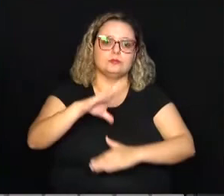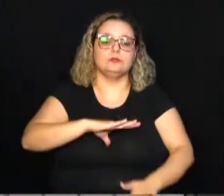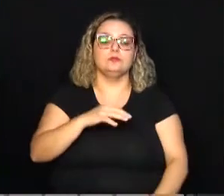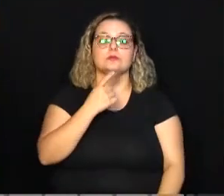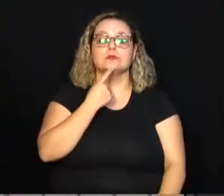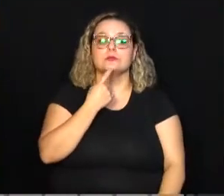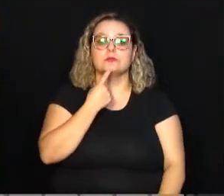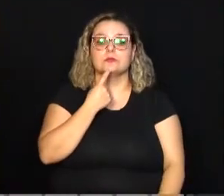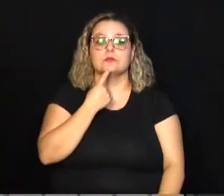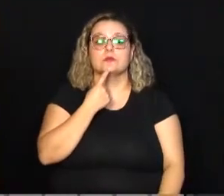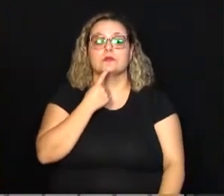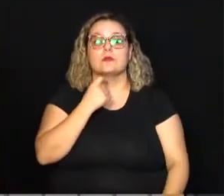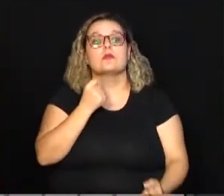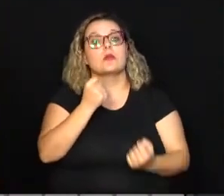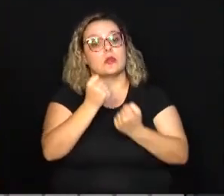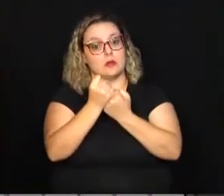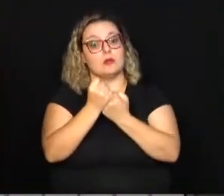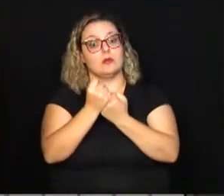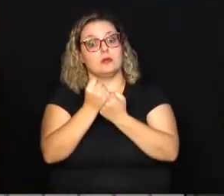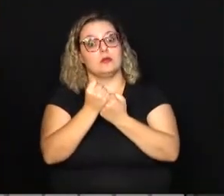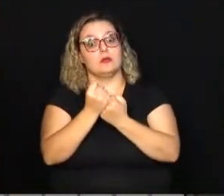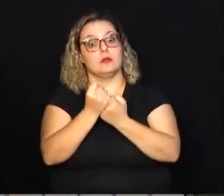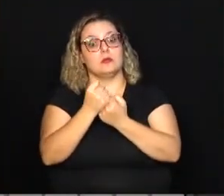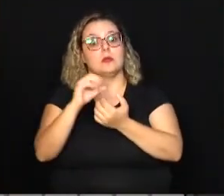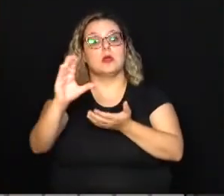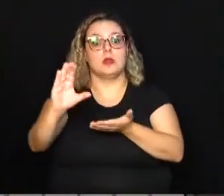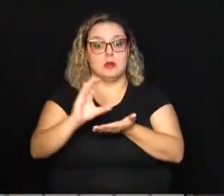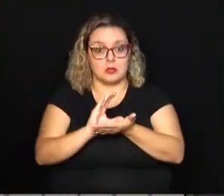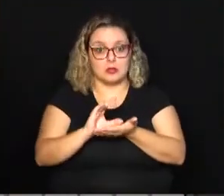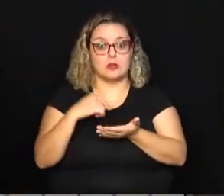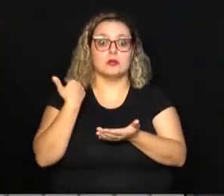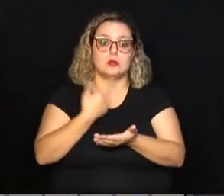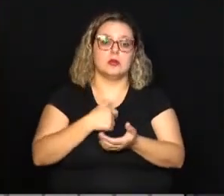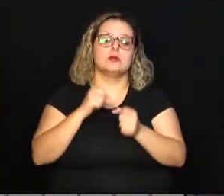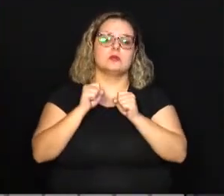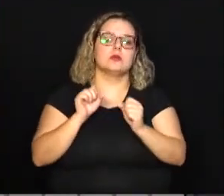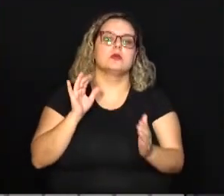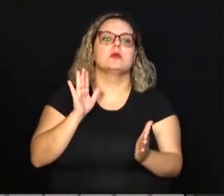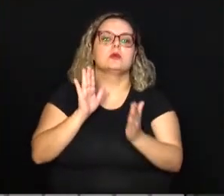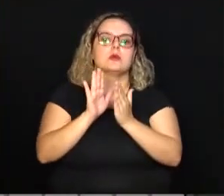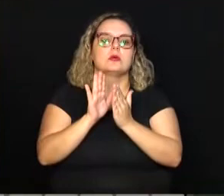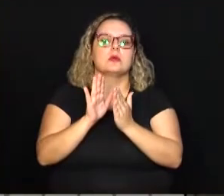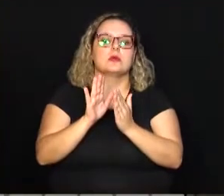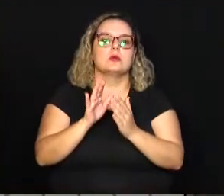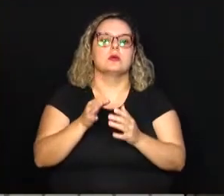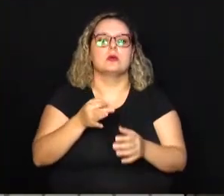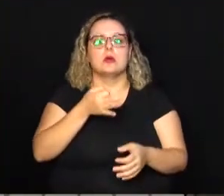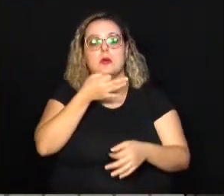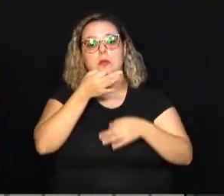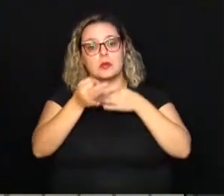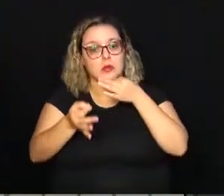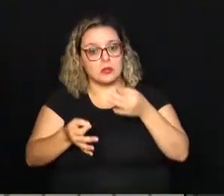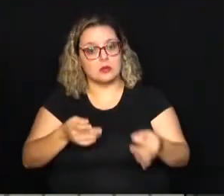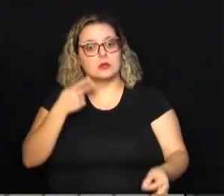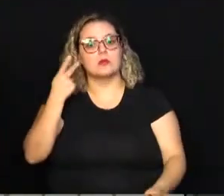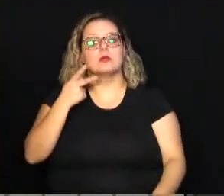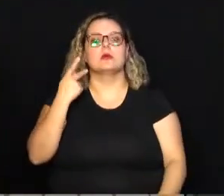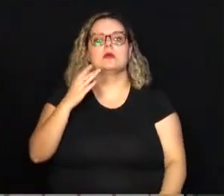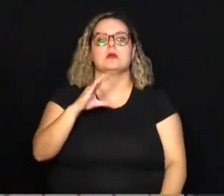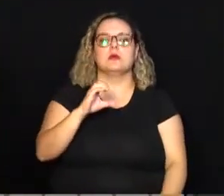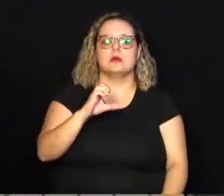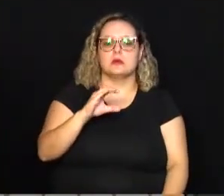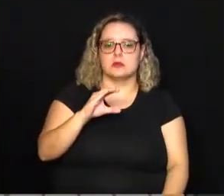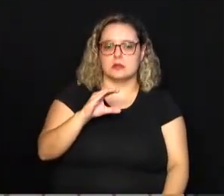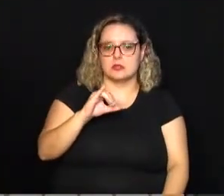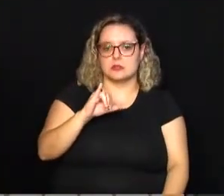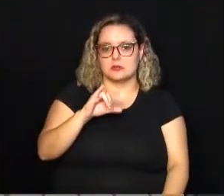um aporte de recursos para que a gente possa enfrentar essa pandemia. Quanto à sugestão do vereador Cecílio, tenho